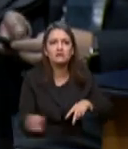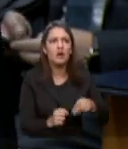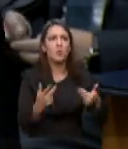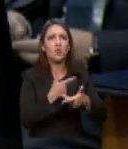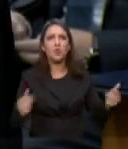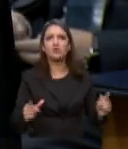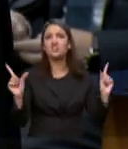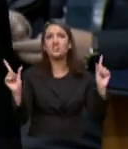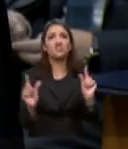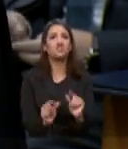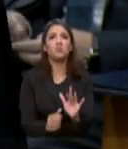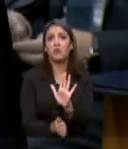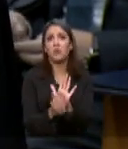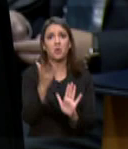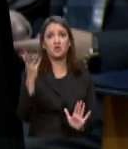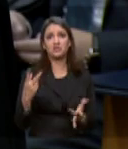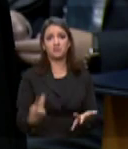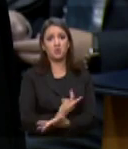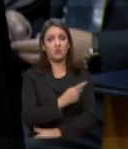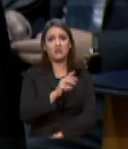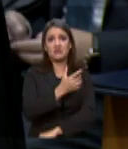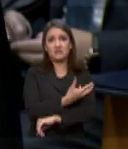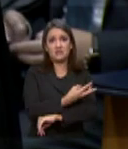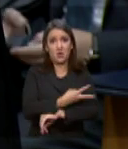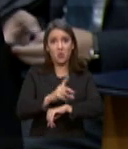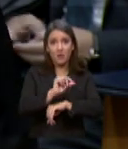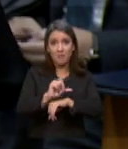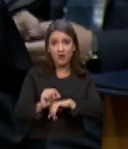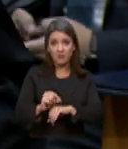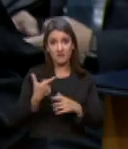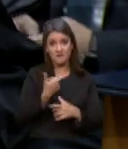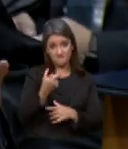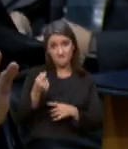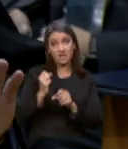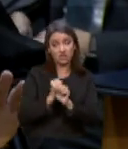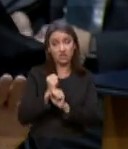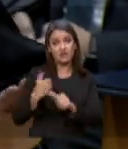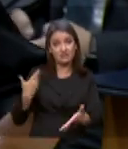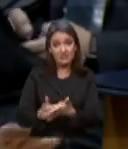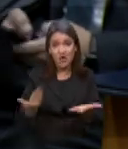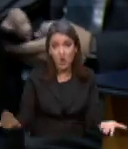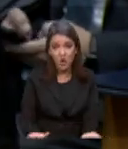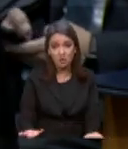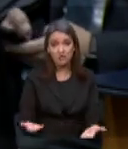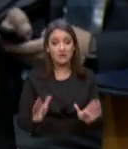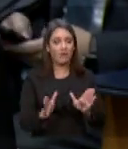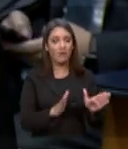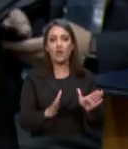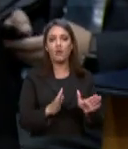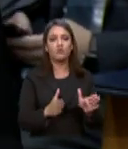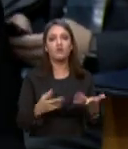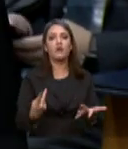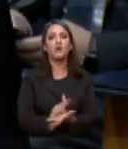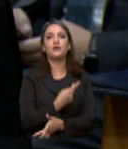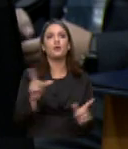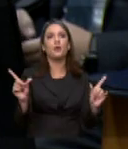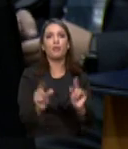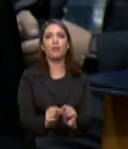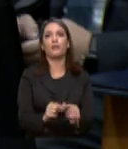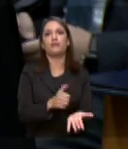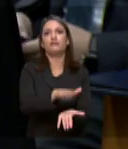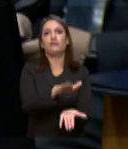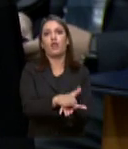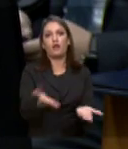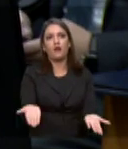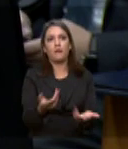na Amazônia aplicados pelo IBAMA nos últimos 20 anos, pelo menos desde que passou a vigorar o sistema atual de informações